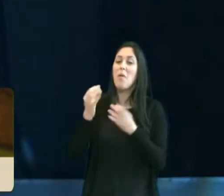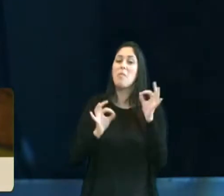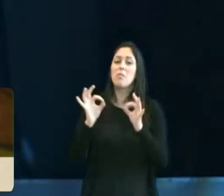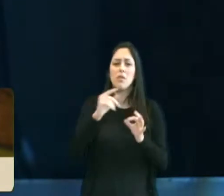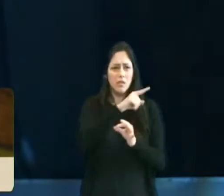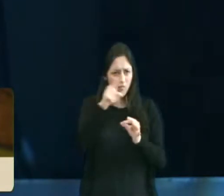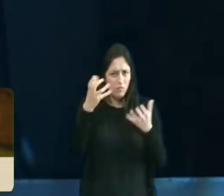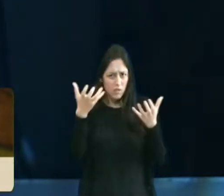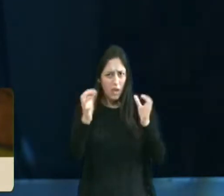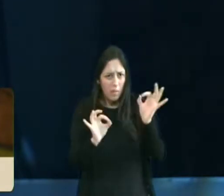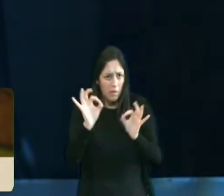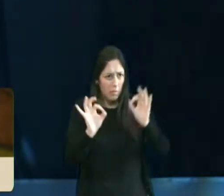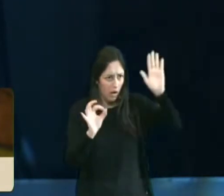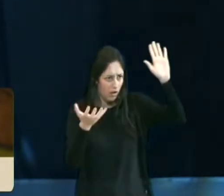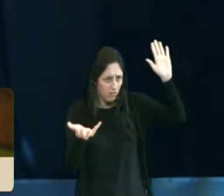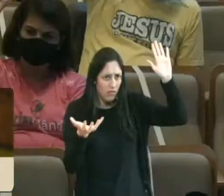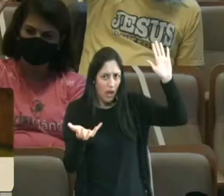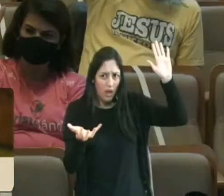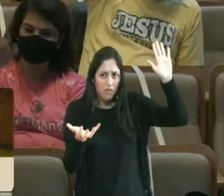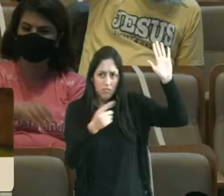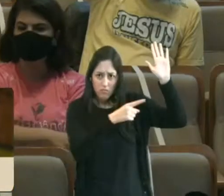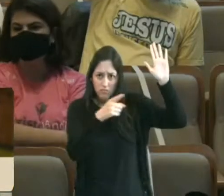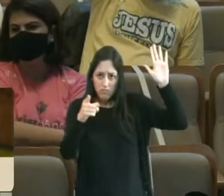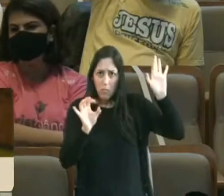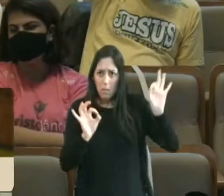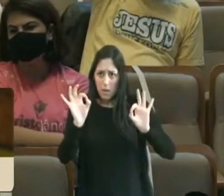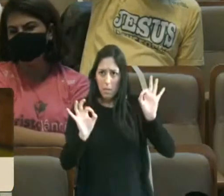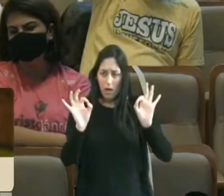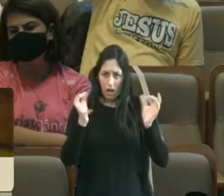estar preparados aqui em nome de Jesus?